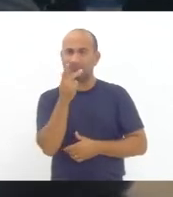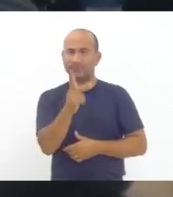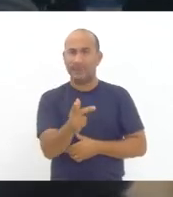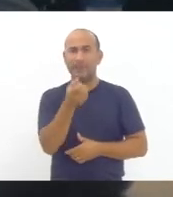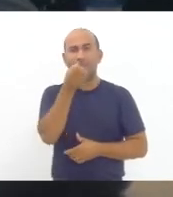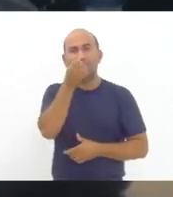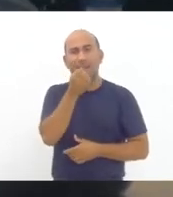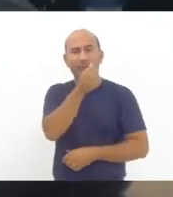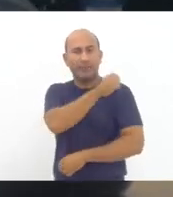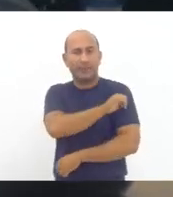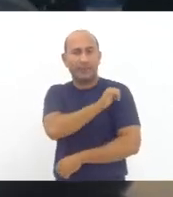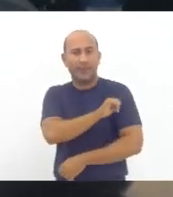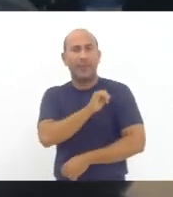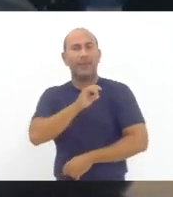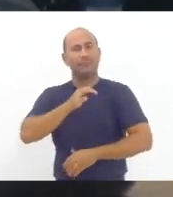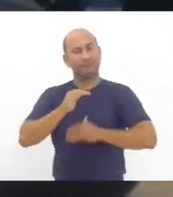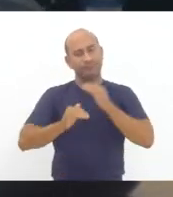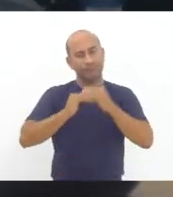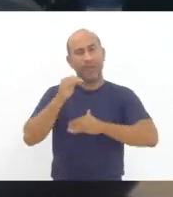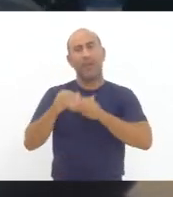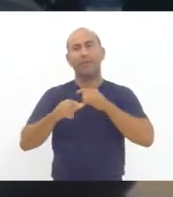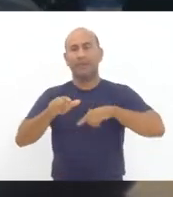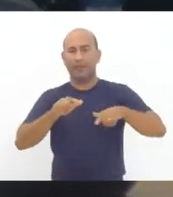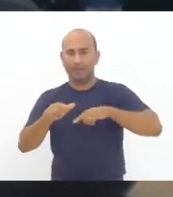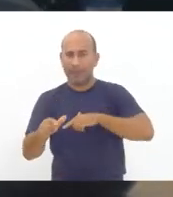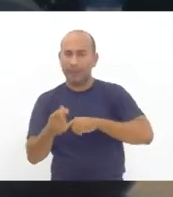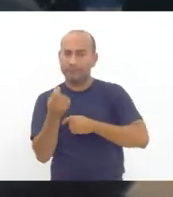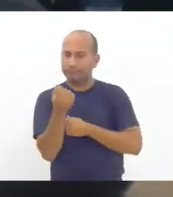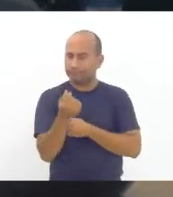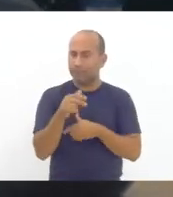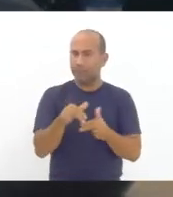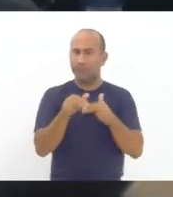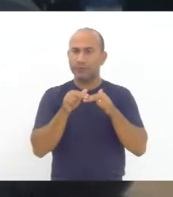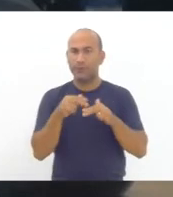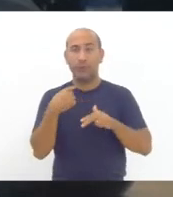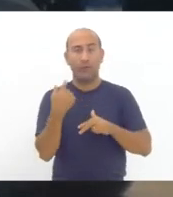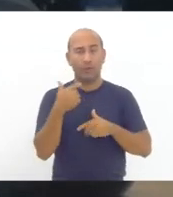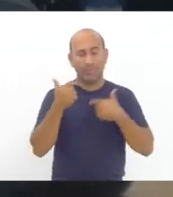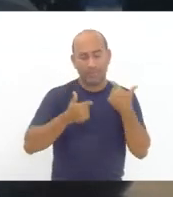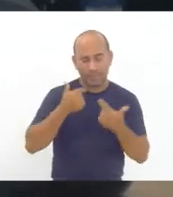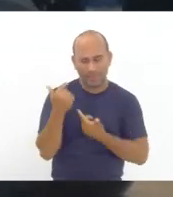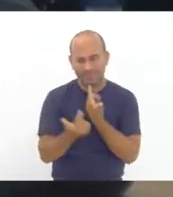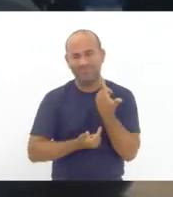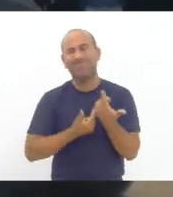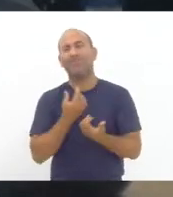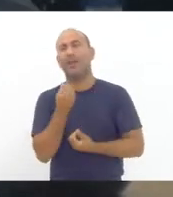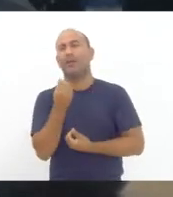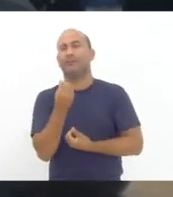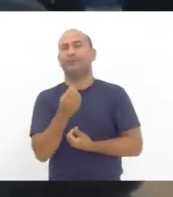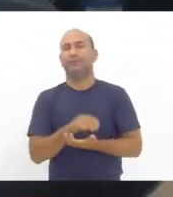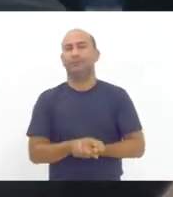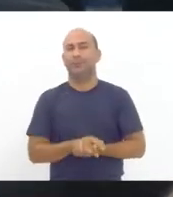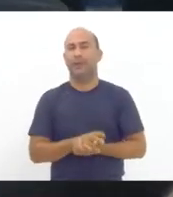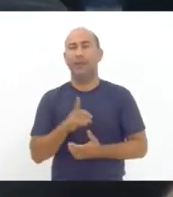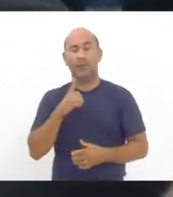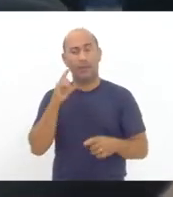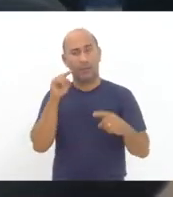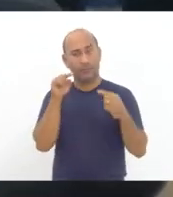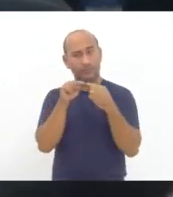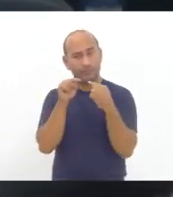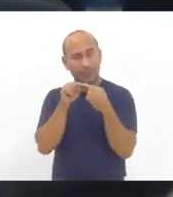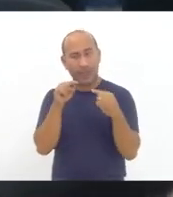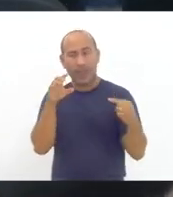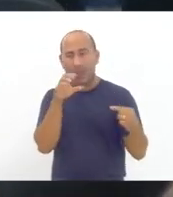aqueles que geram emprego e renda no estado do Rio de Janeiro é algo porque a gente trabalha muito também e eu ainda tenho uma outra relação muito próxima